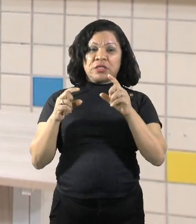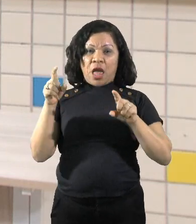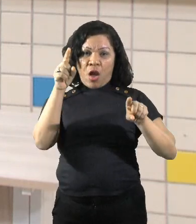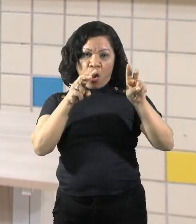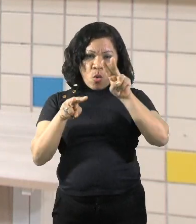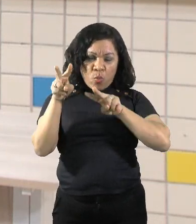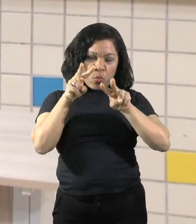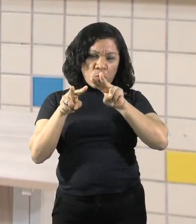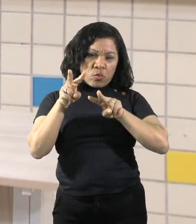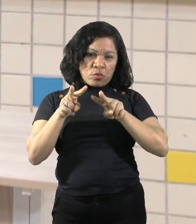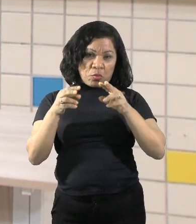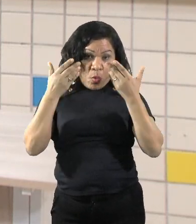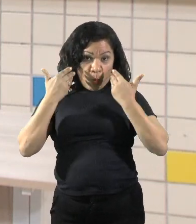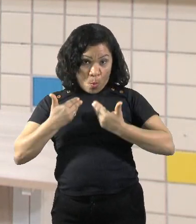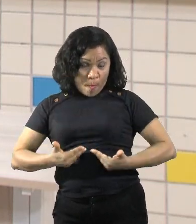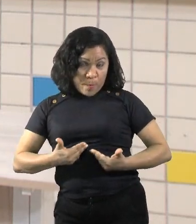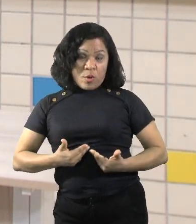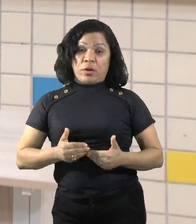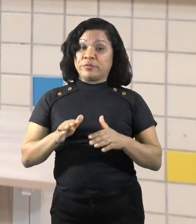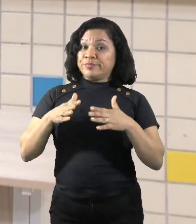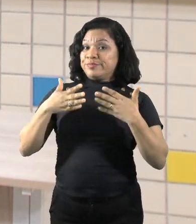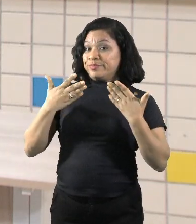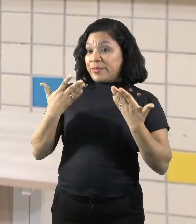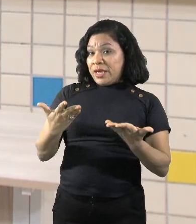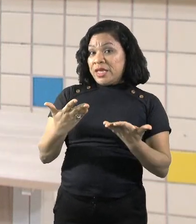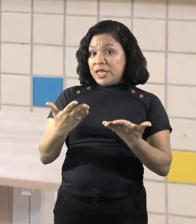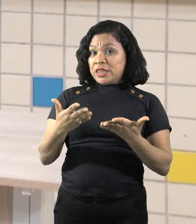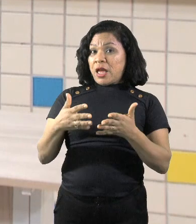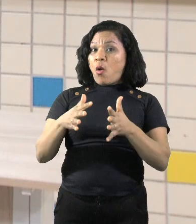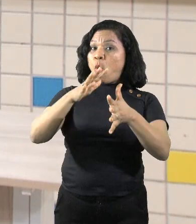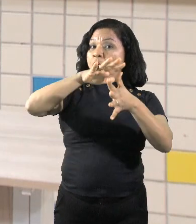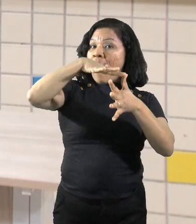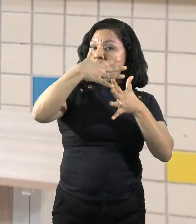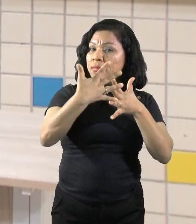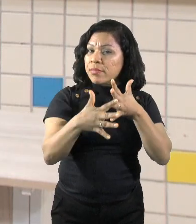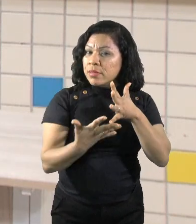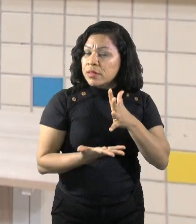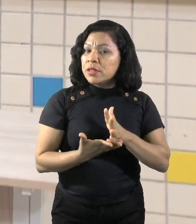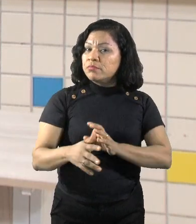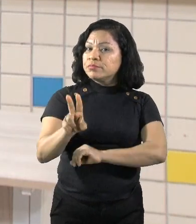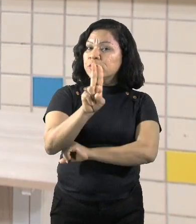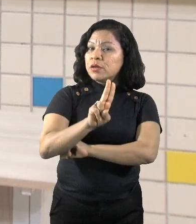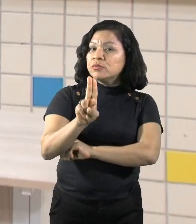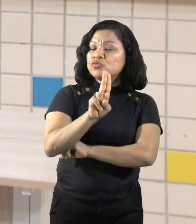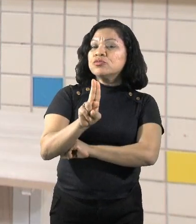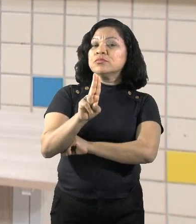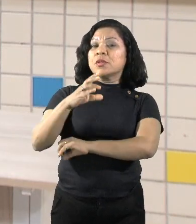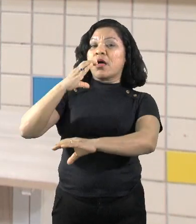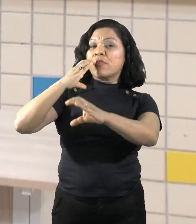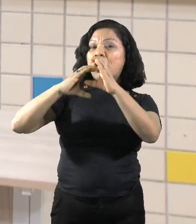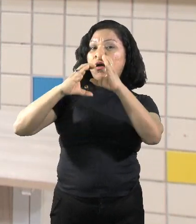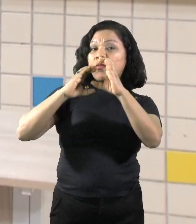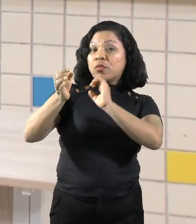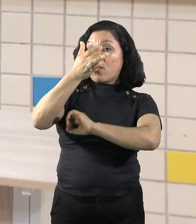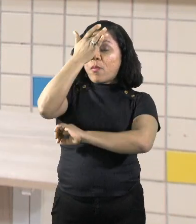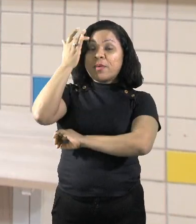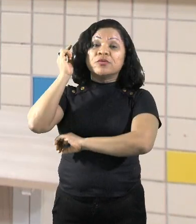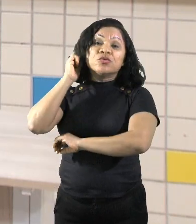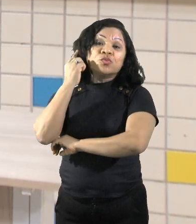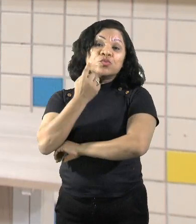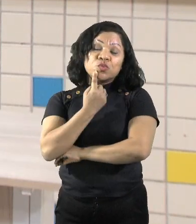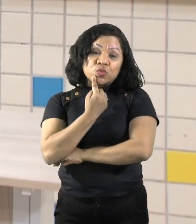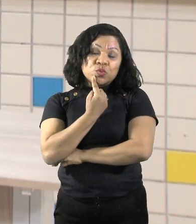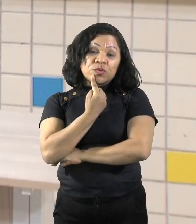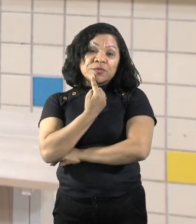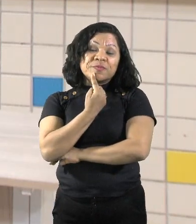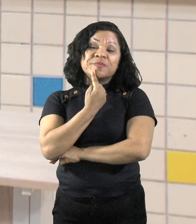tá? Então, no caso ali, a Libras é muito utilizada na comunicação com pessoas surdas, portanto, é